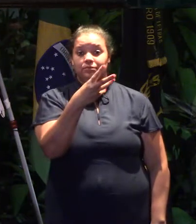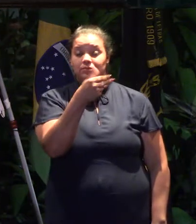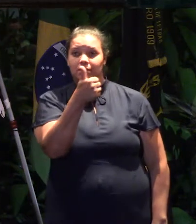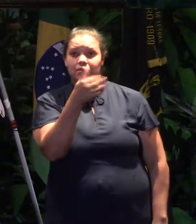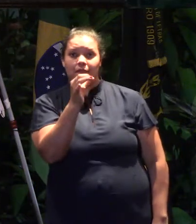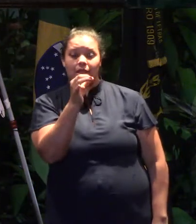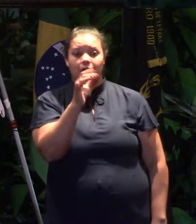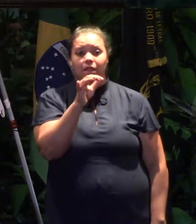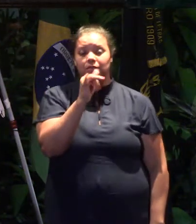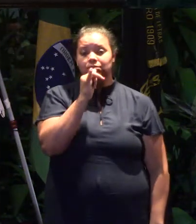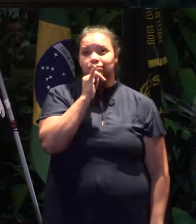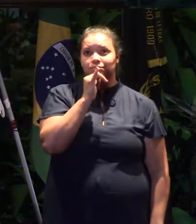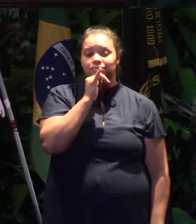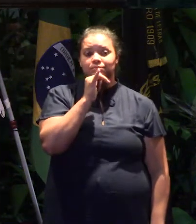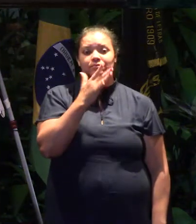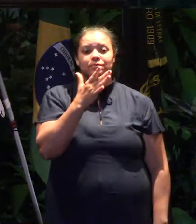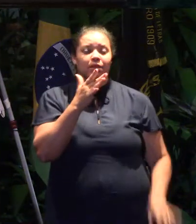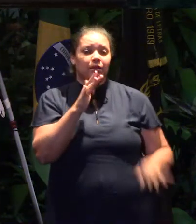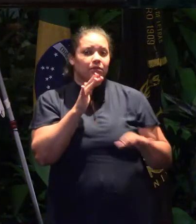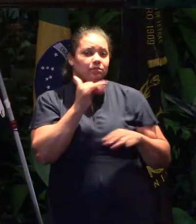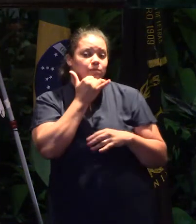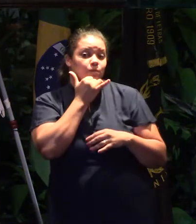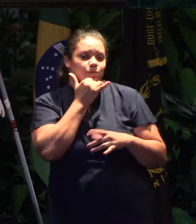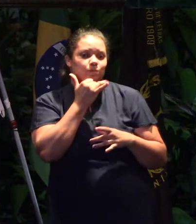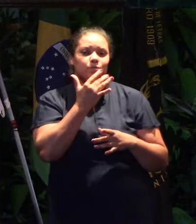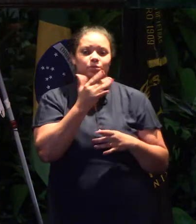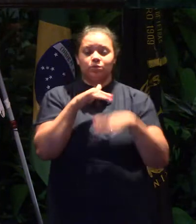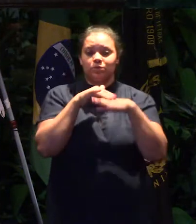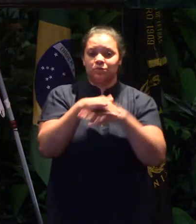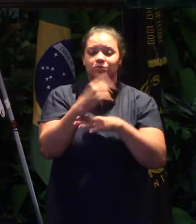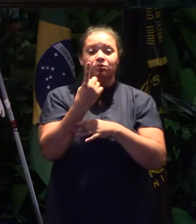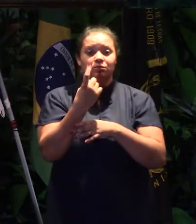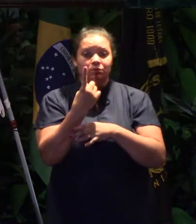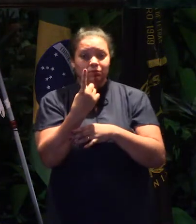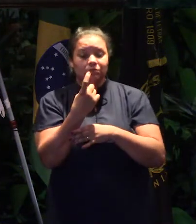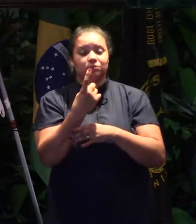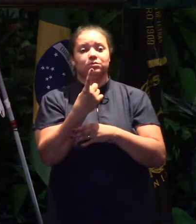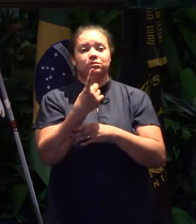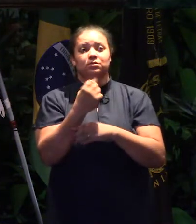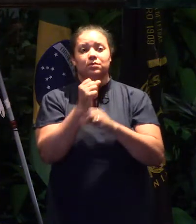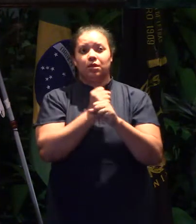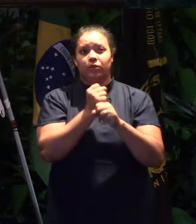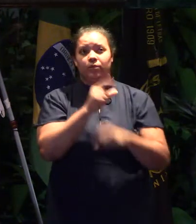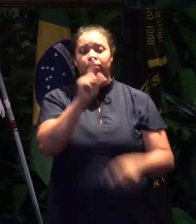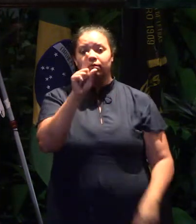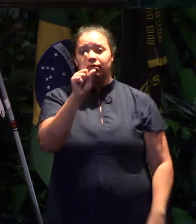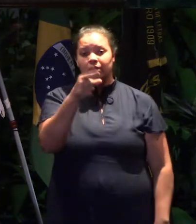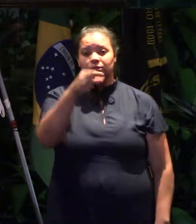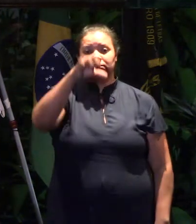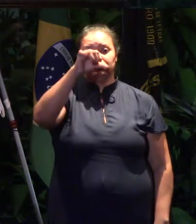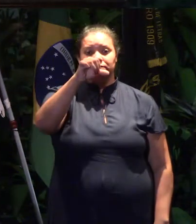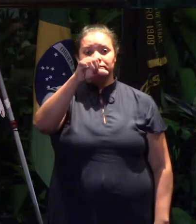Pretextos para uma Noite de Solidão, poesia, do mesmo ano, 1983.